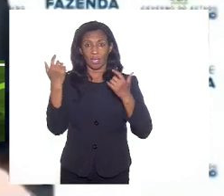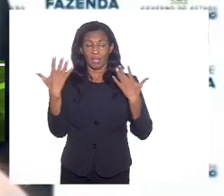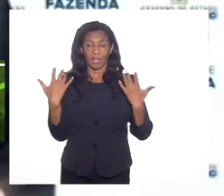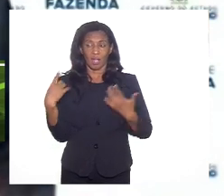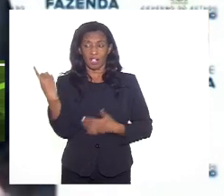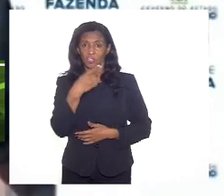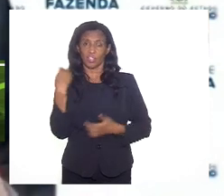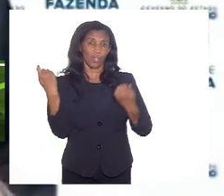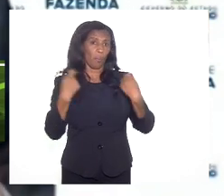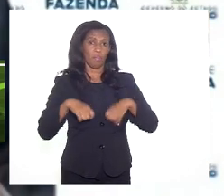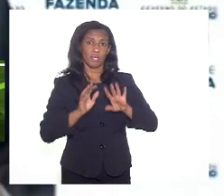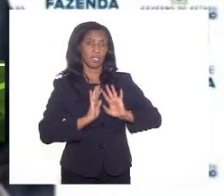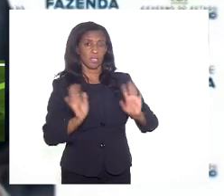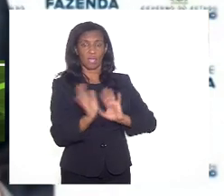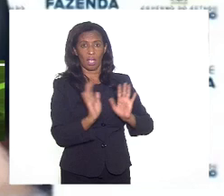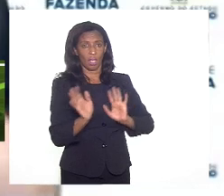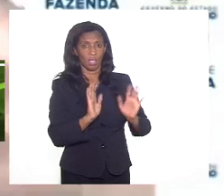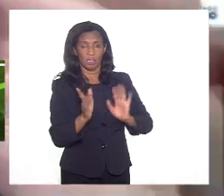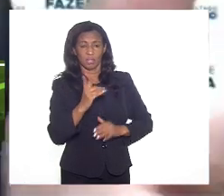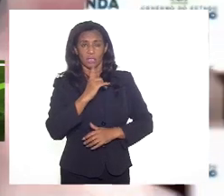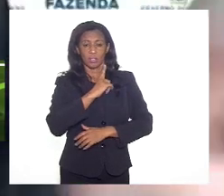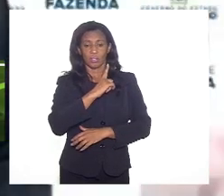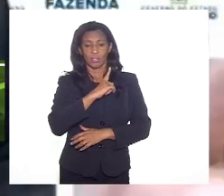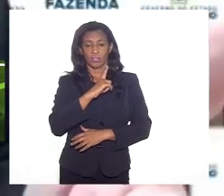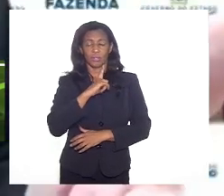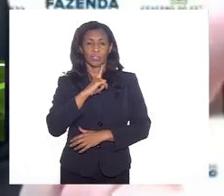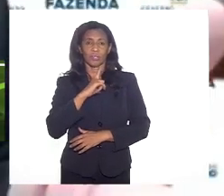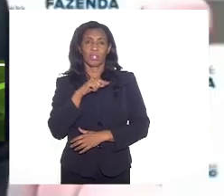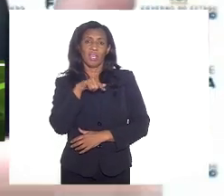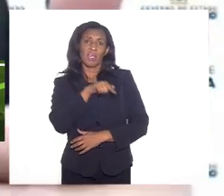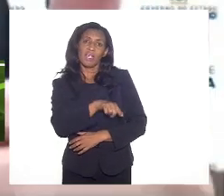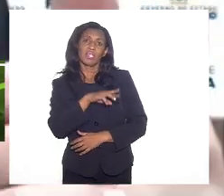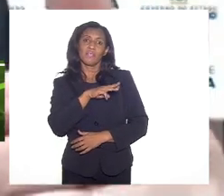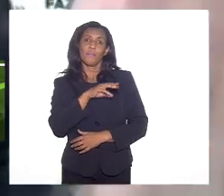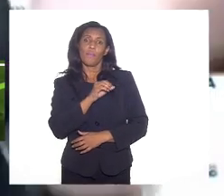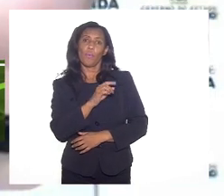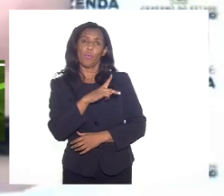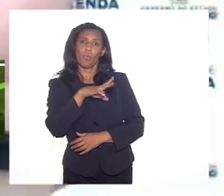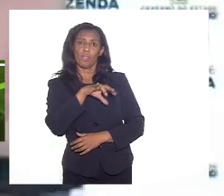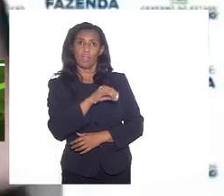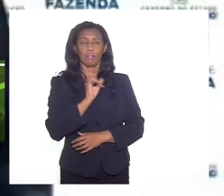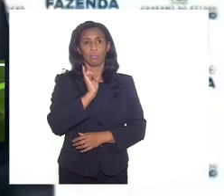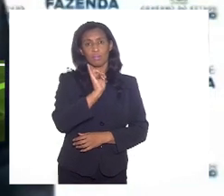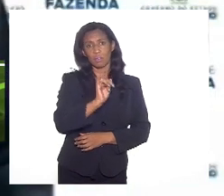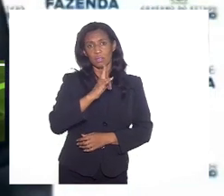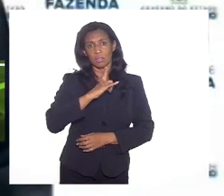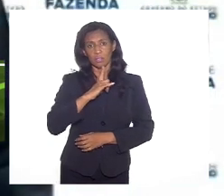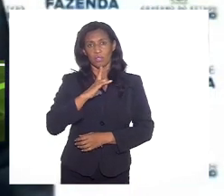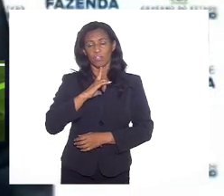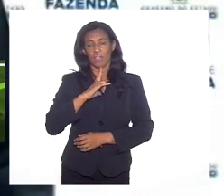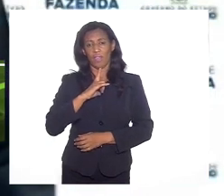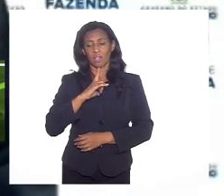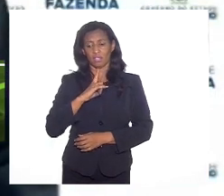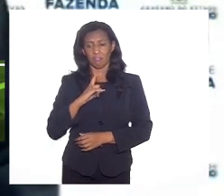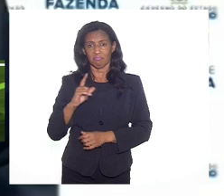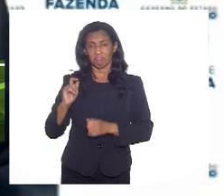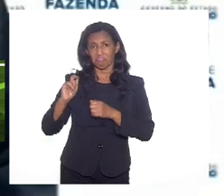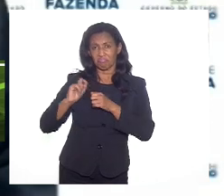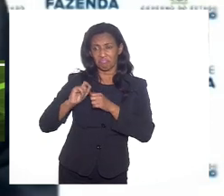necessitasse de ter esse modelo, né? Se a gente tivesse construído